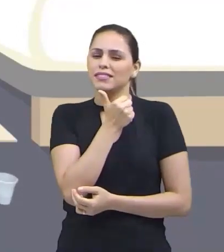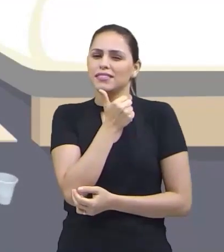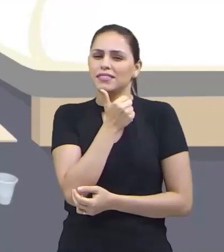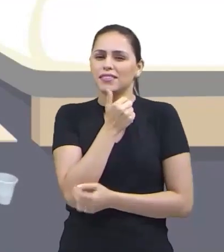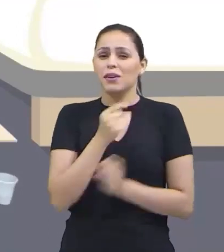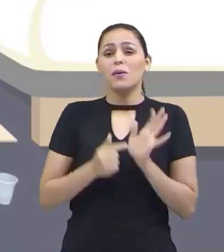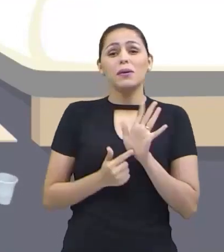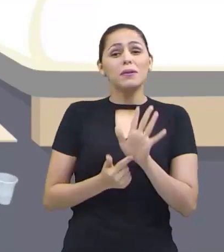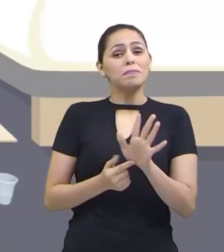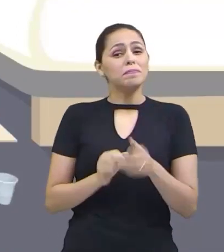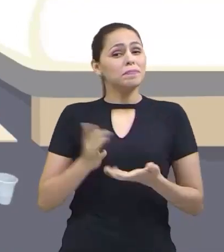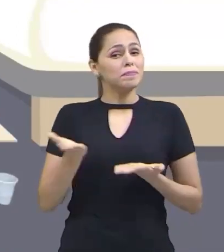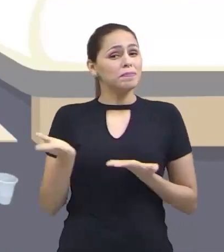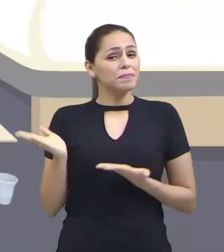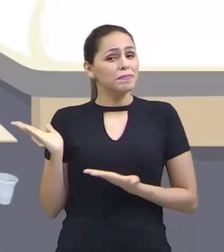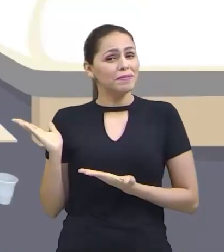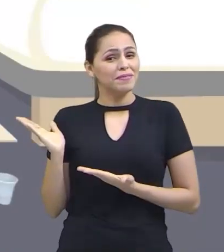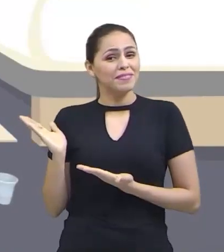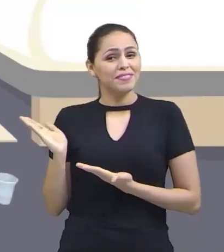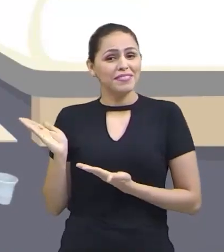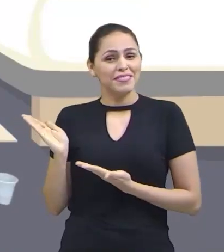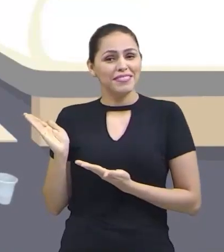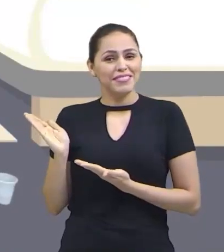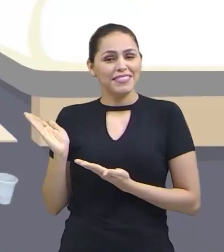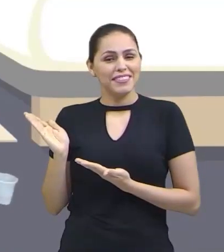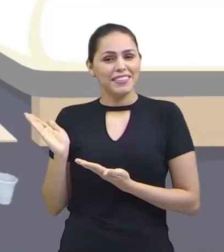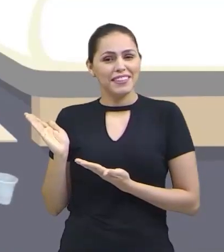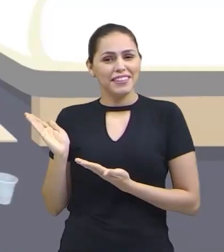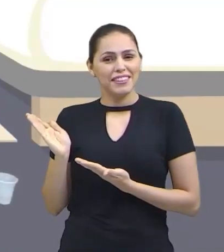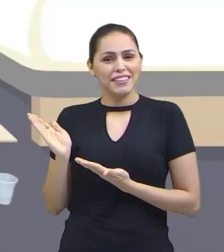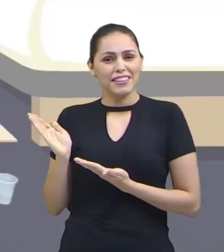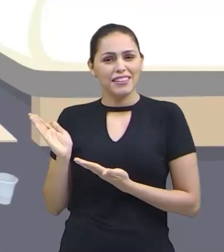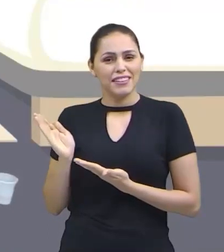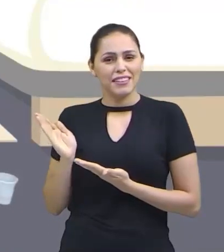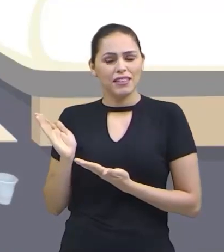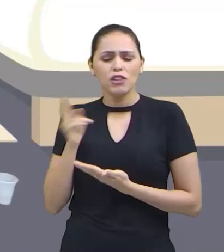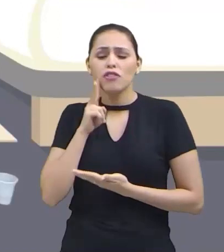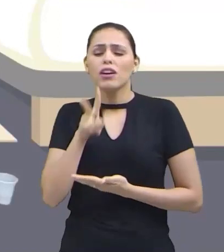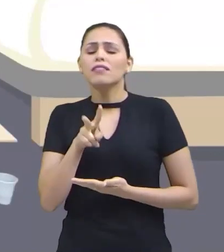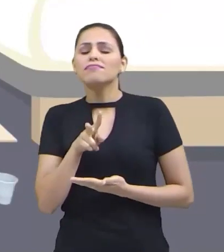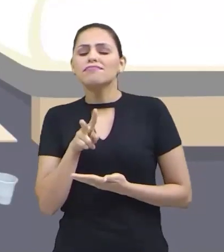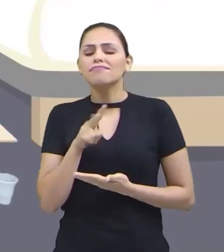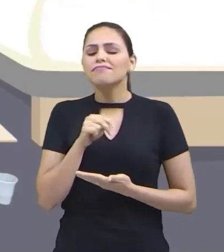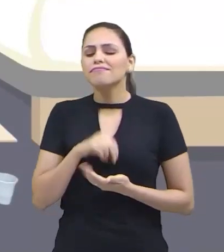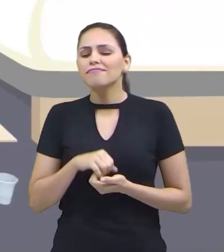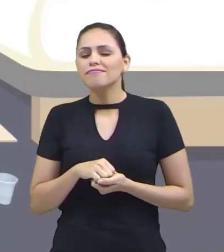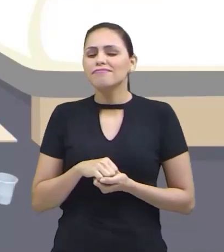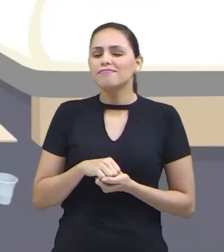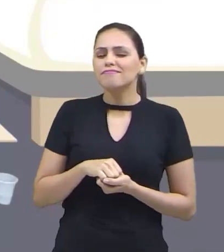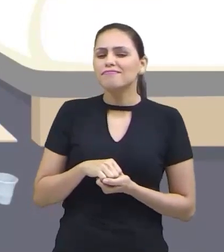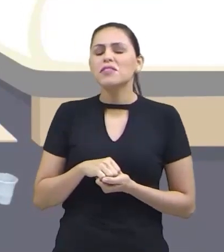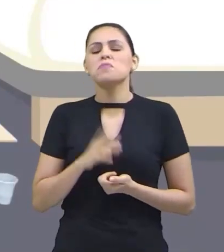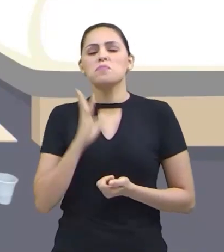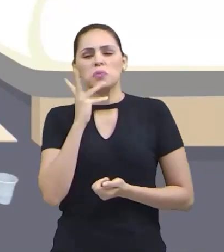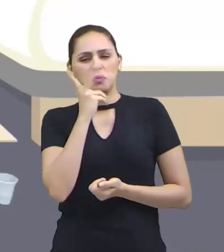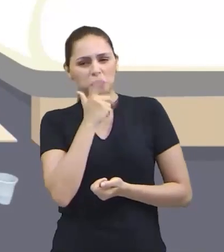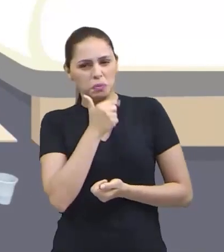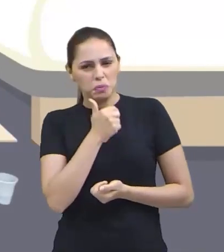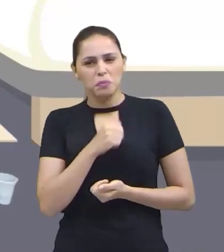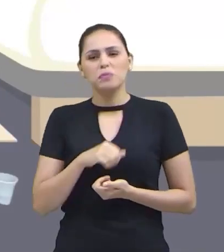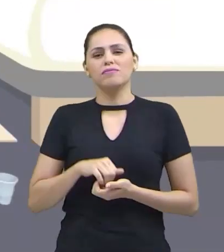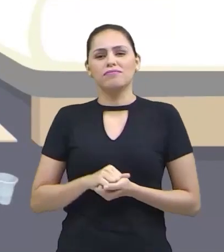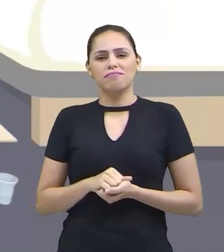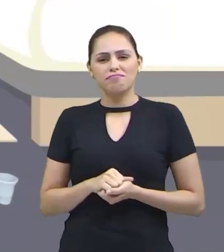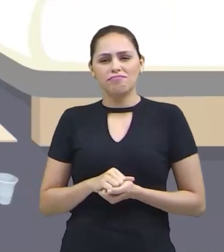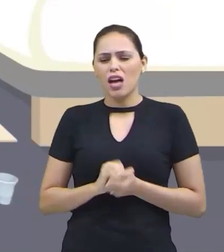Olha! A minha árvore. Deixa eu ver a árvore de vocês aí. Olha que bonita, hein?